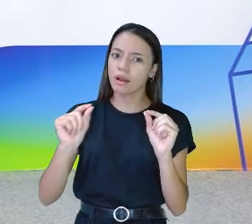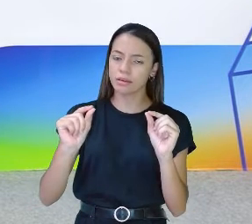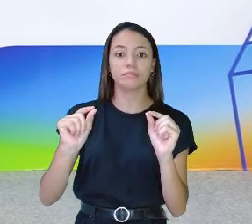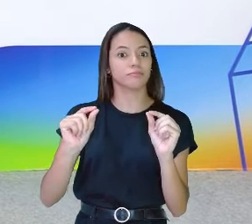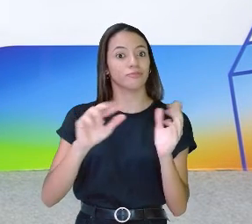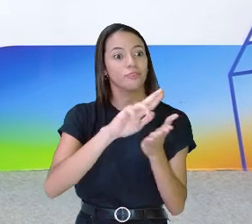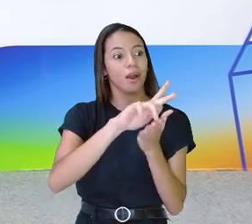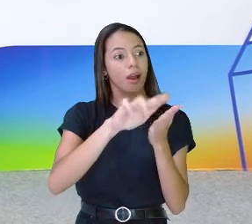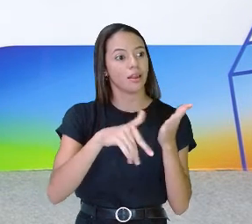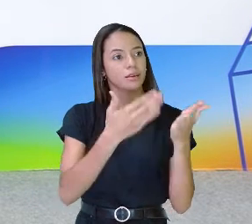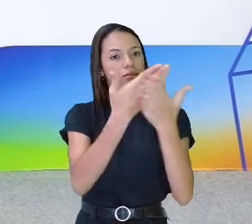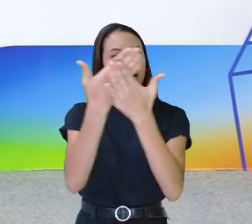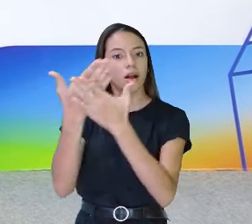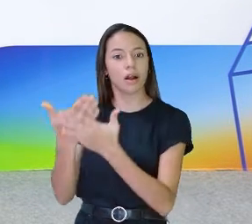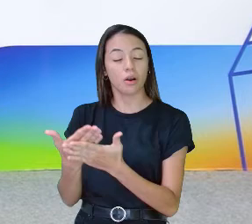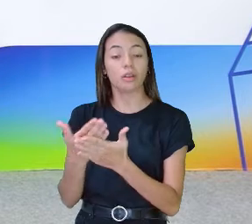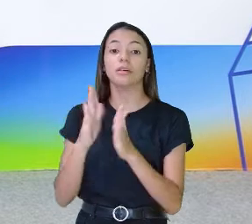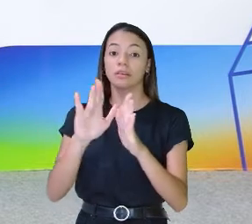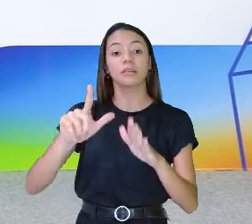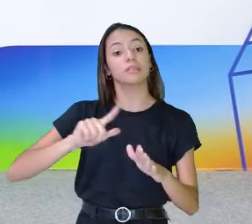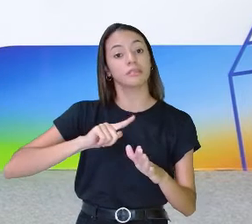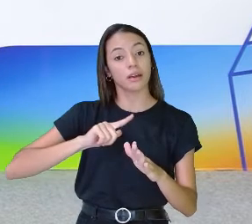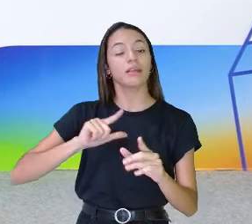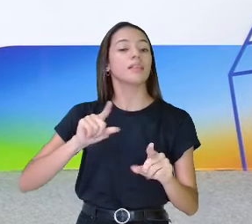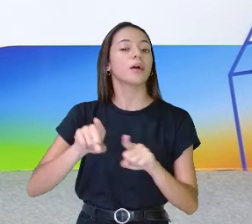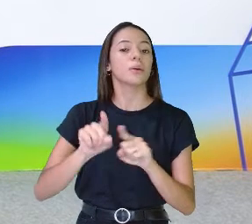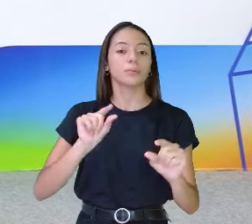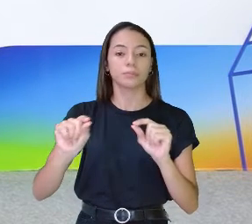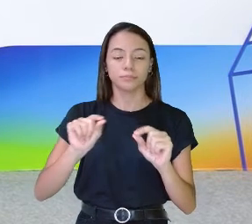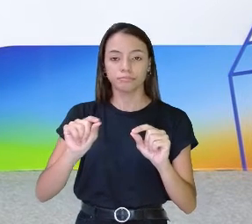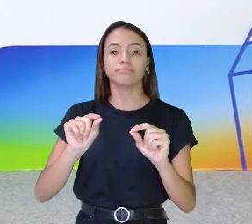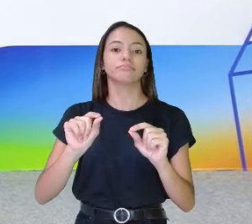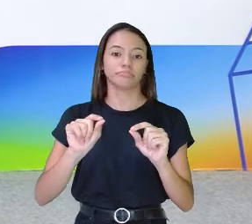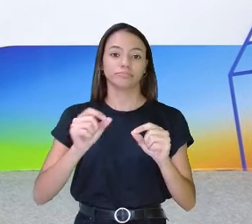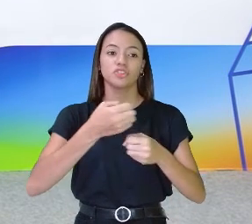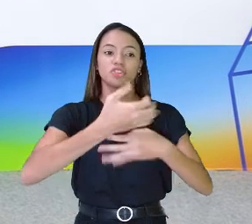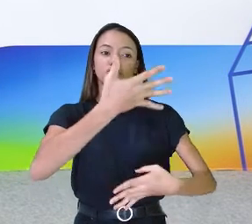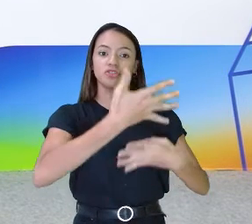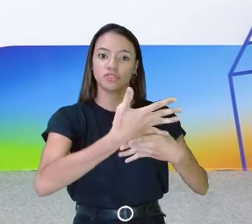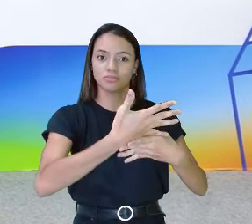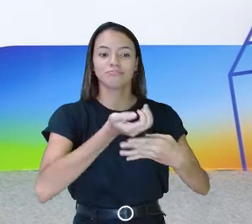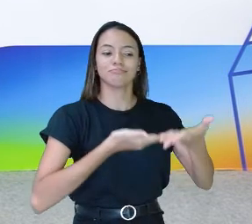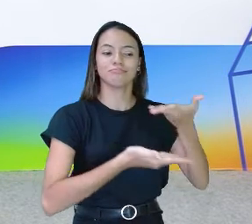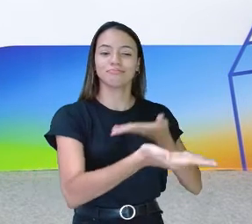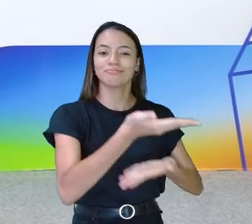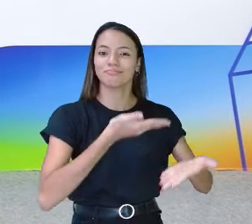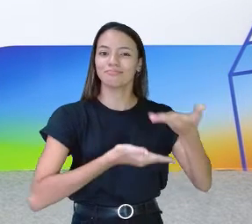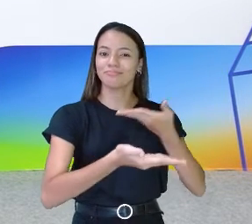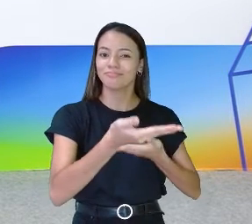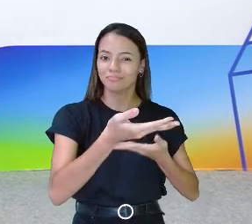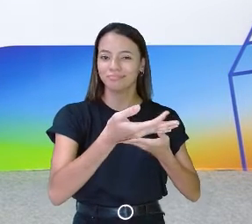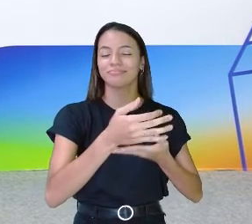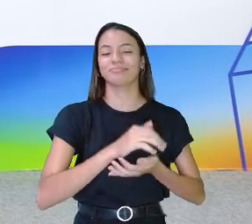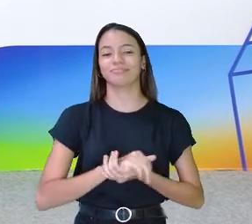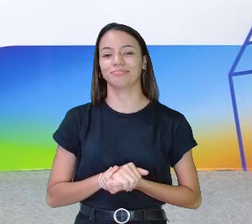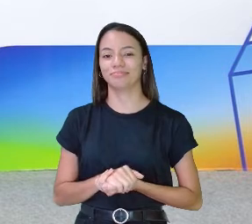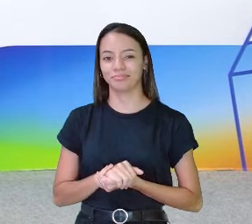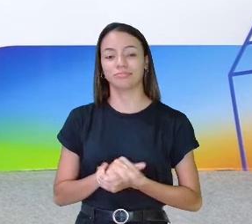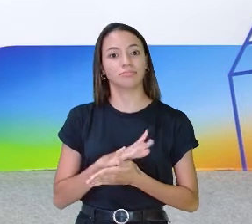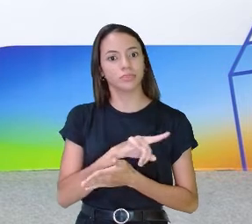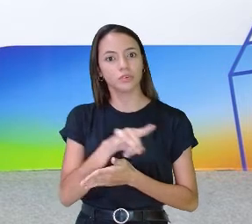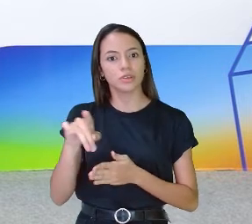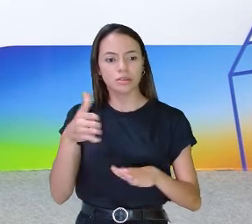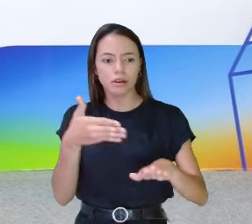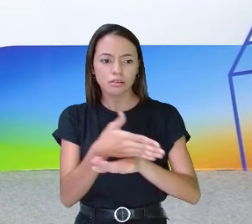aulas, é o chat. Essa ferramenta interativa em que a gente pode trocar ideias, tá certo? Então, se conectem